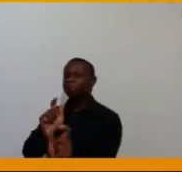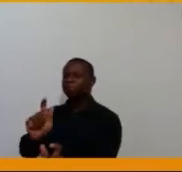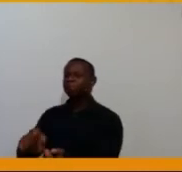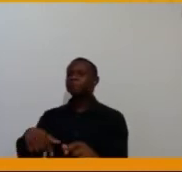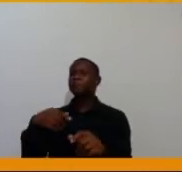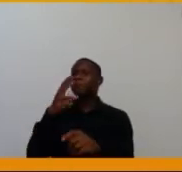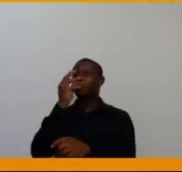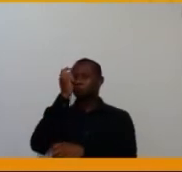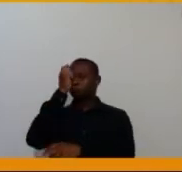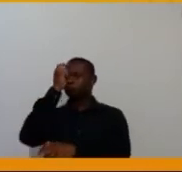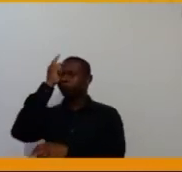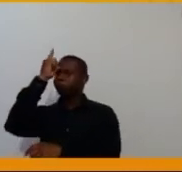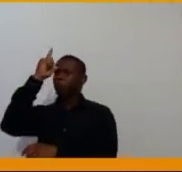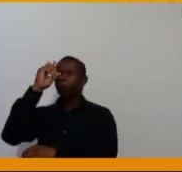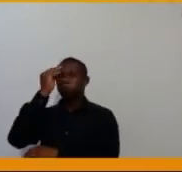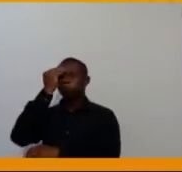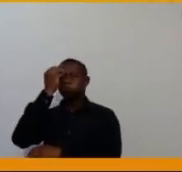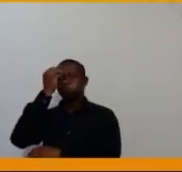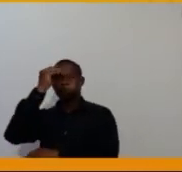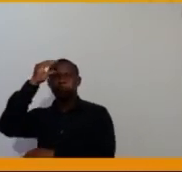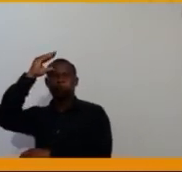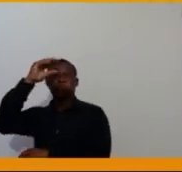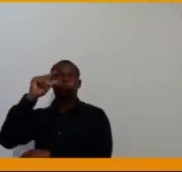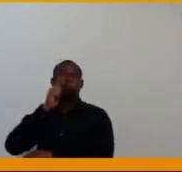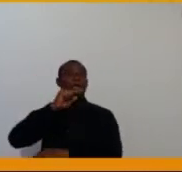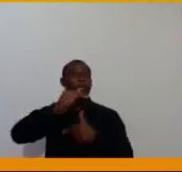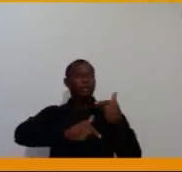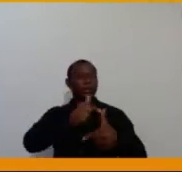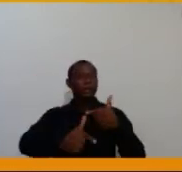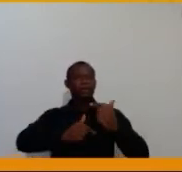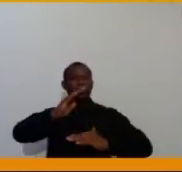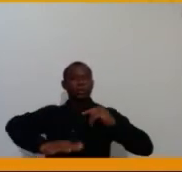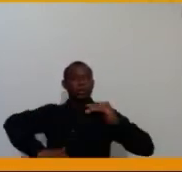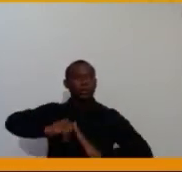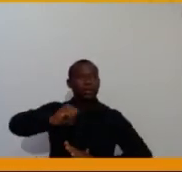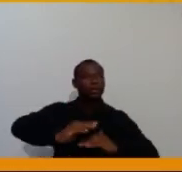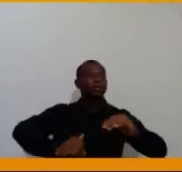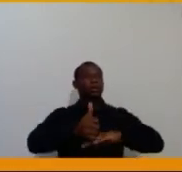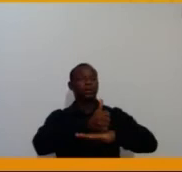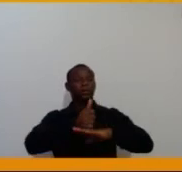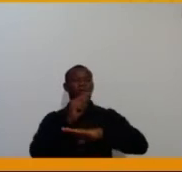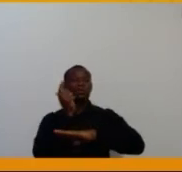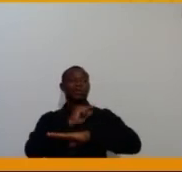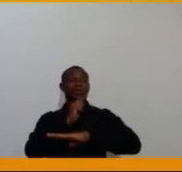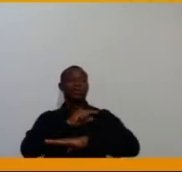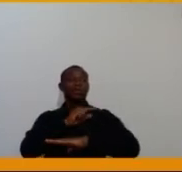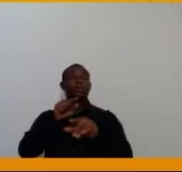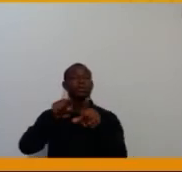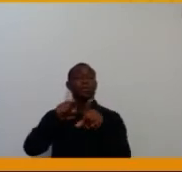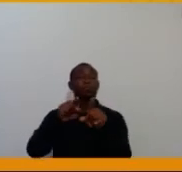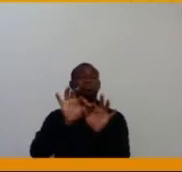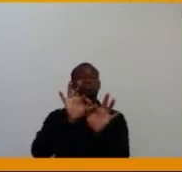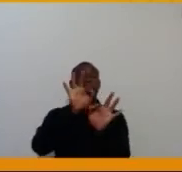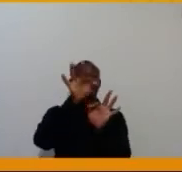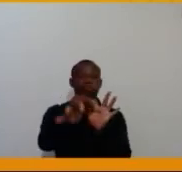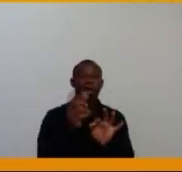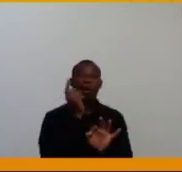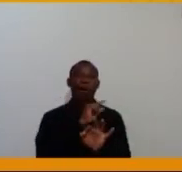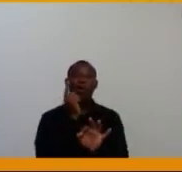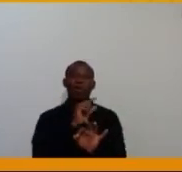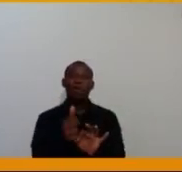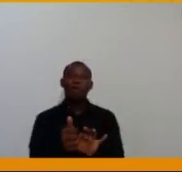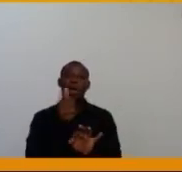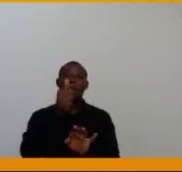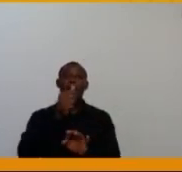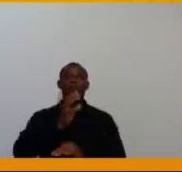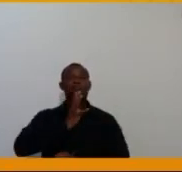é inclusive internacional, em relação a conhecermos, a vermos as inovações da